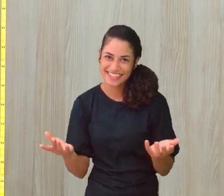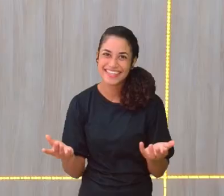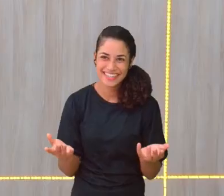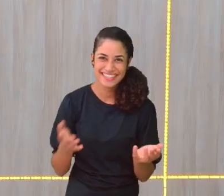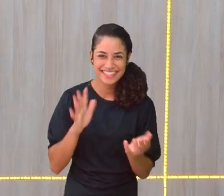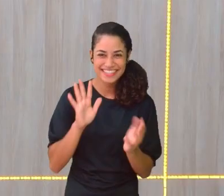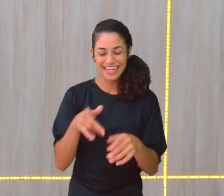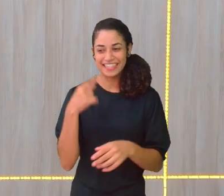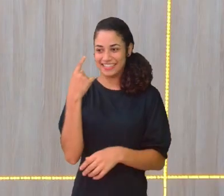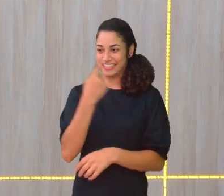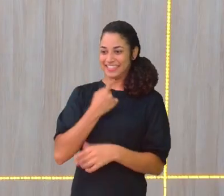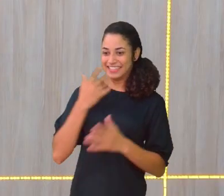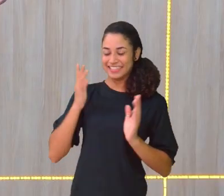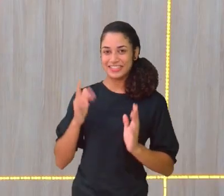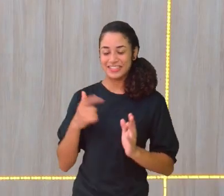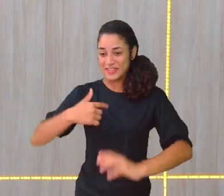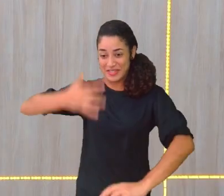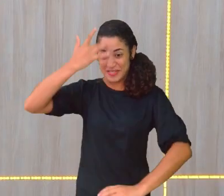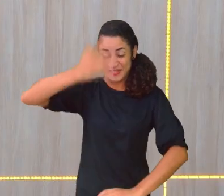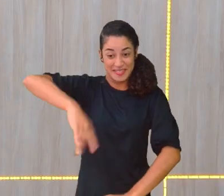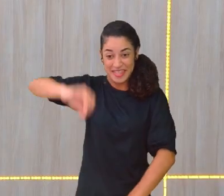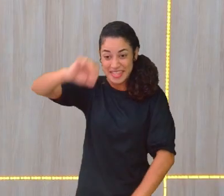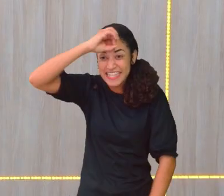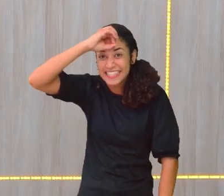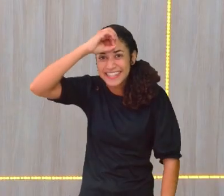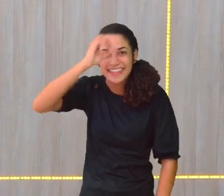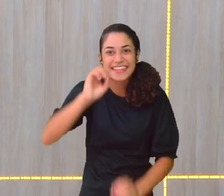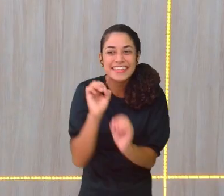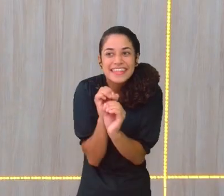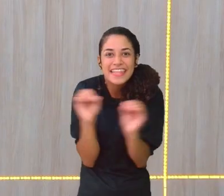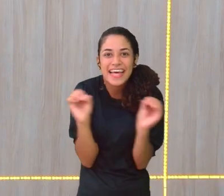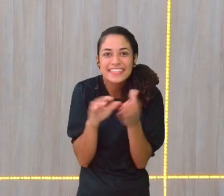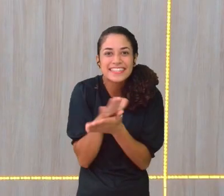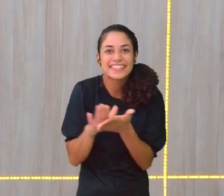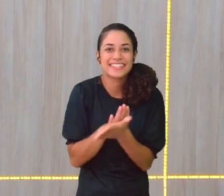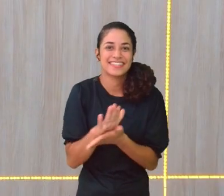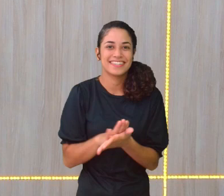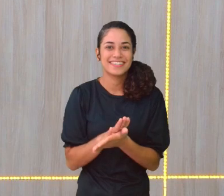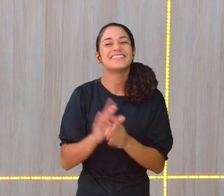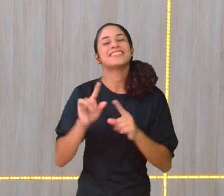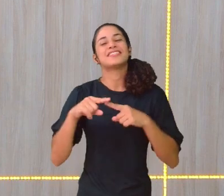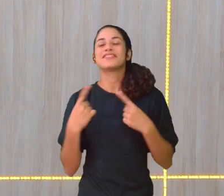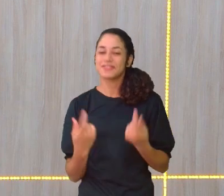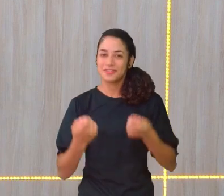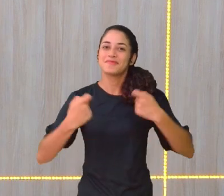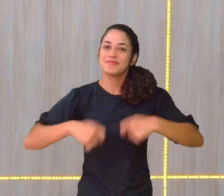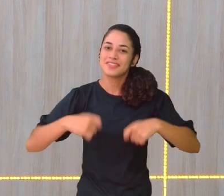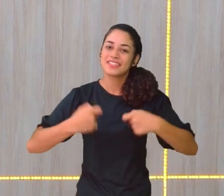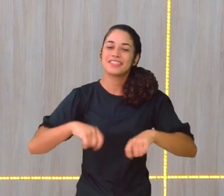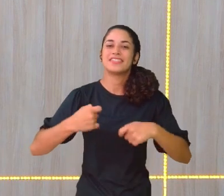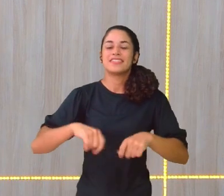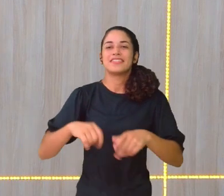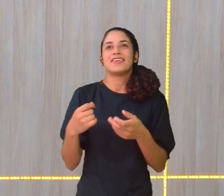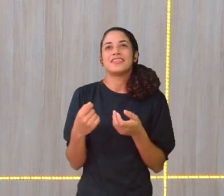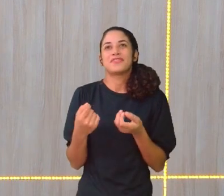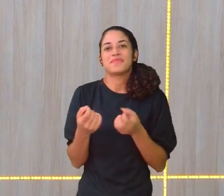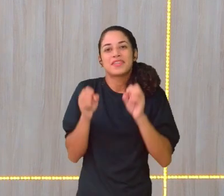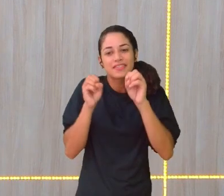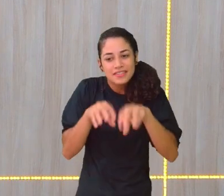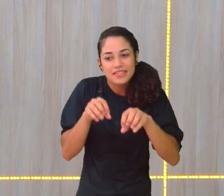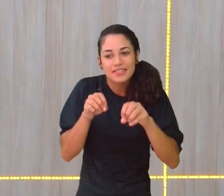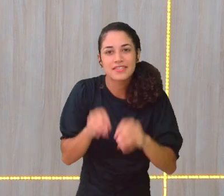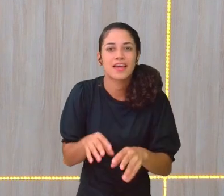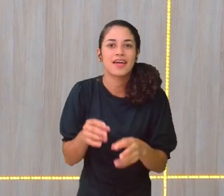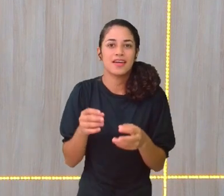Você sabe gramática, eu não sei nada, professora, E a gente tem que desconstruir, professora Viviane, essas